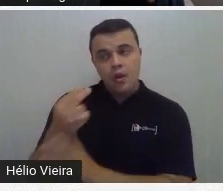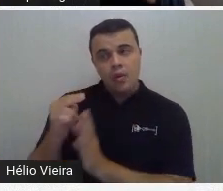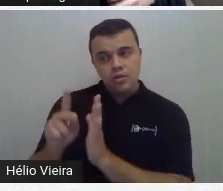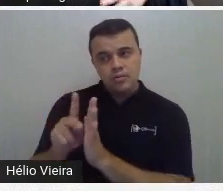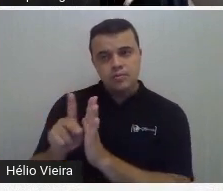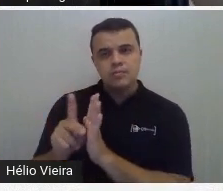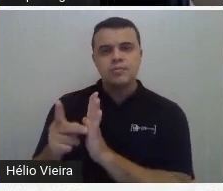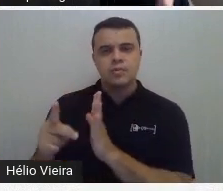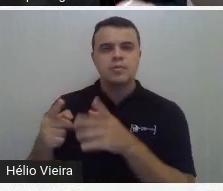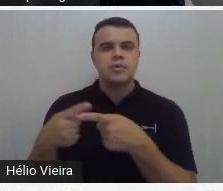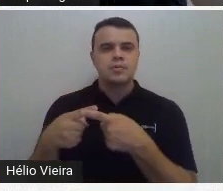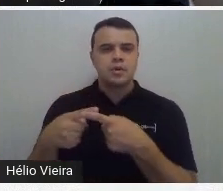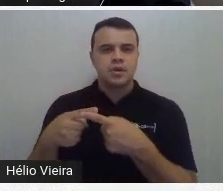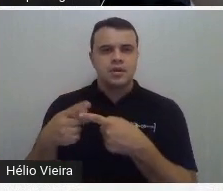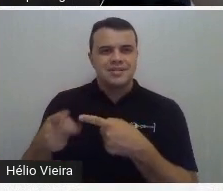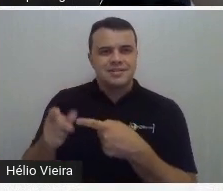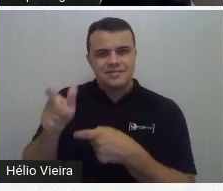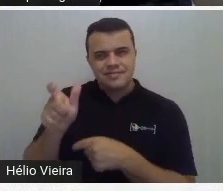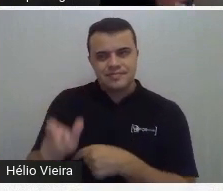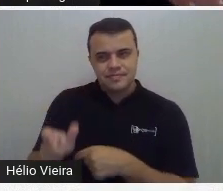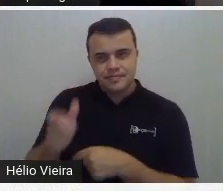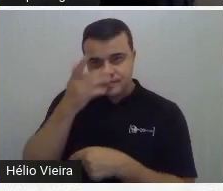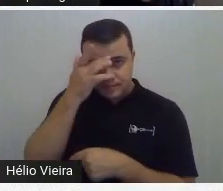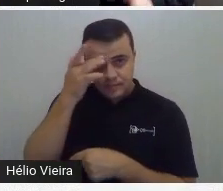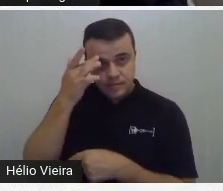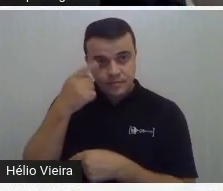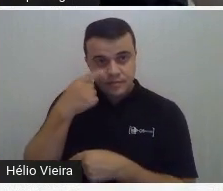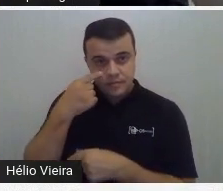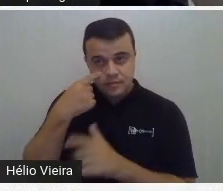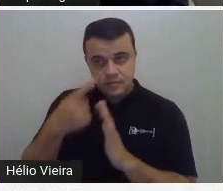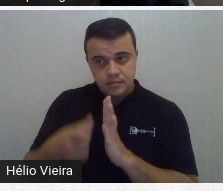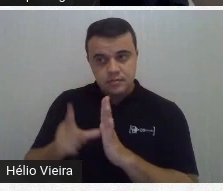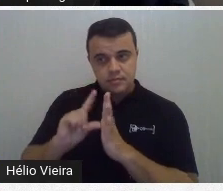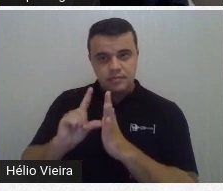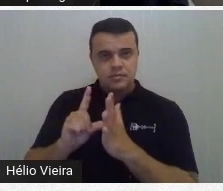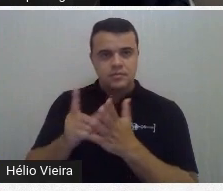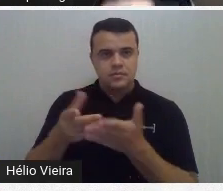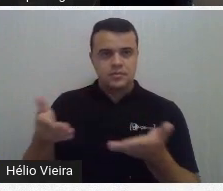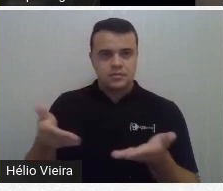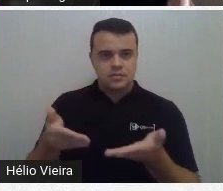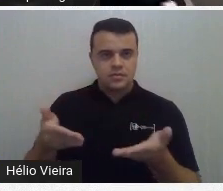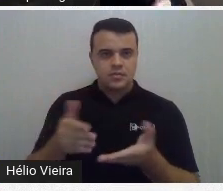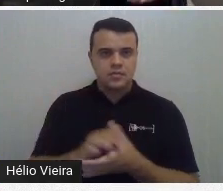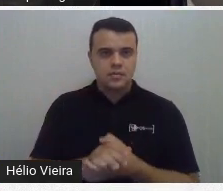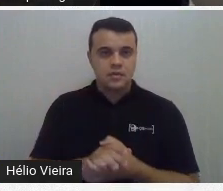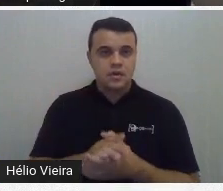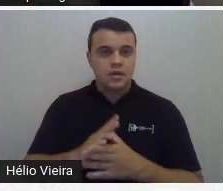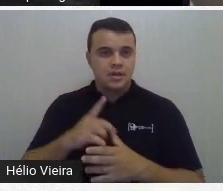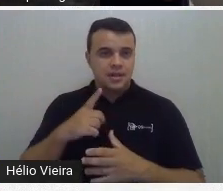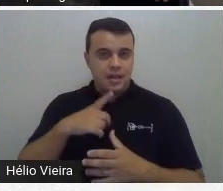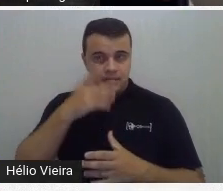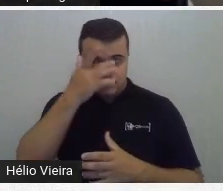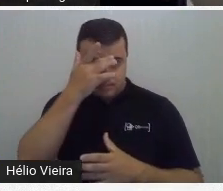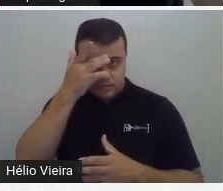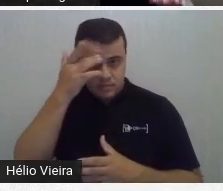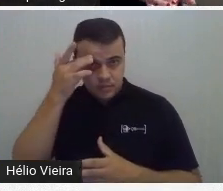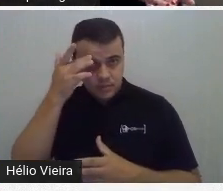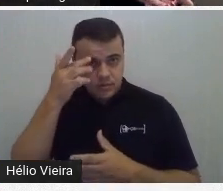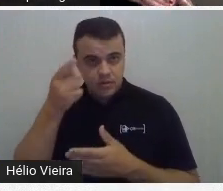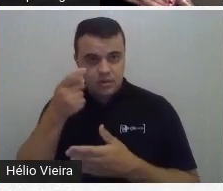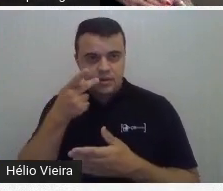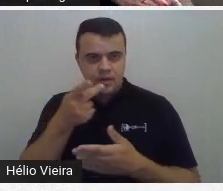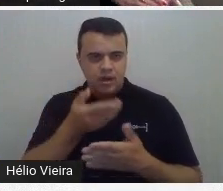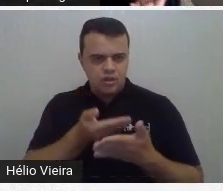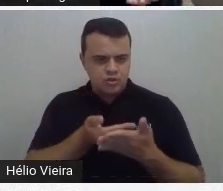própria. São figuras que a gente vai ver antes agora do expressionismo. Há autores que colocam Van Gogh